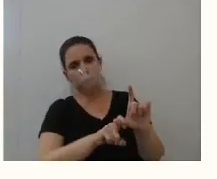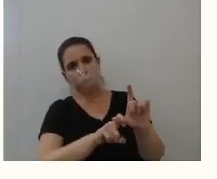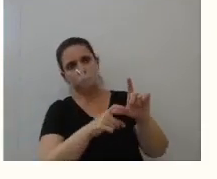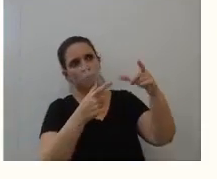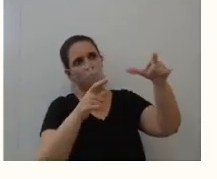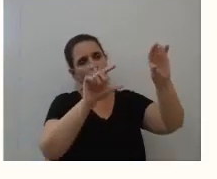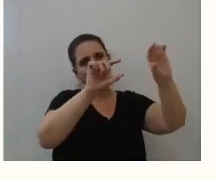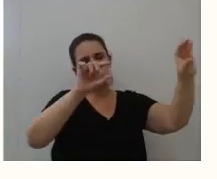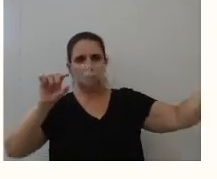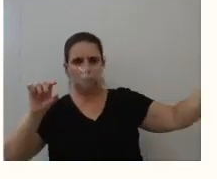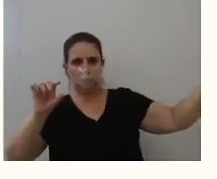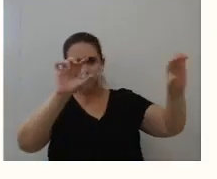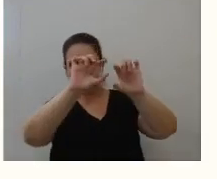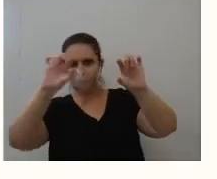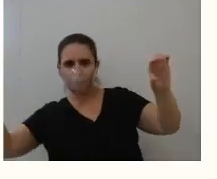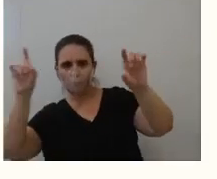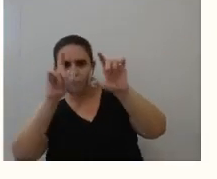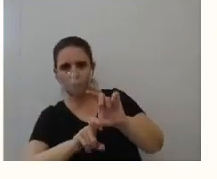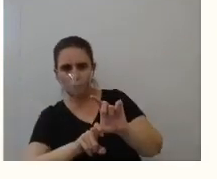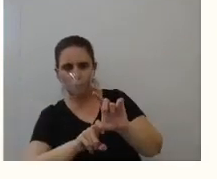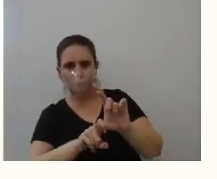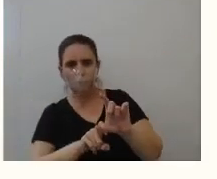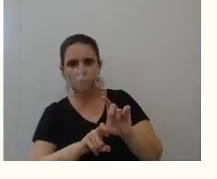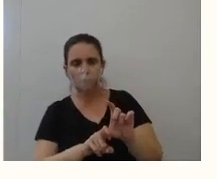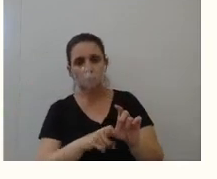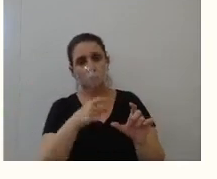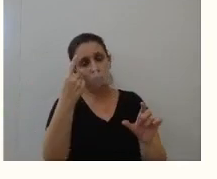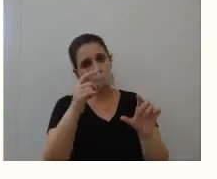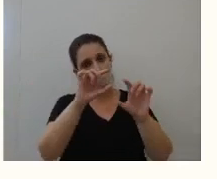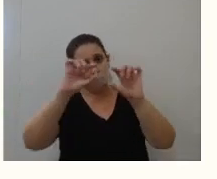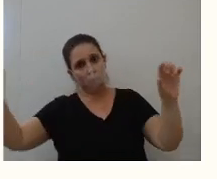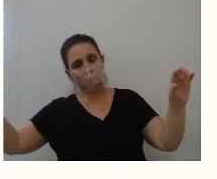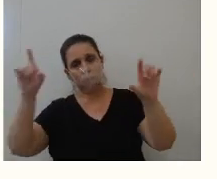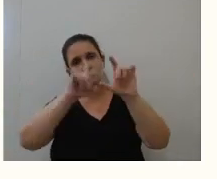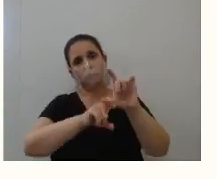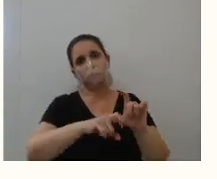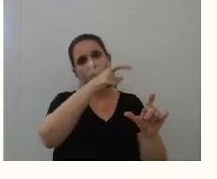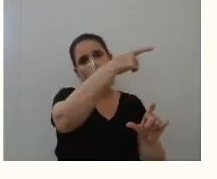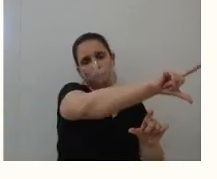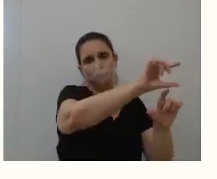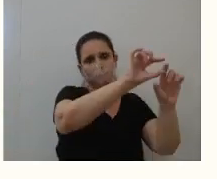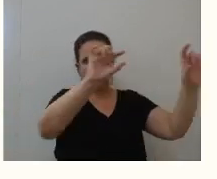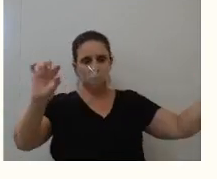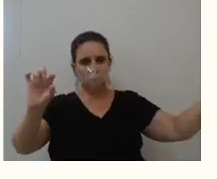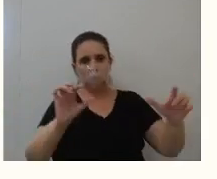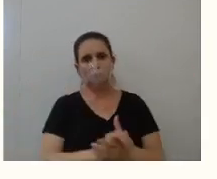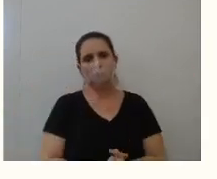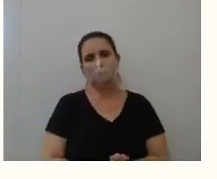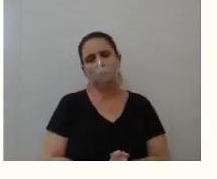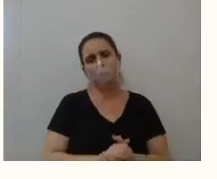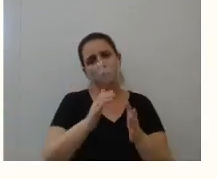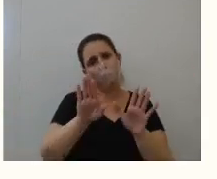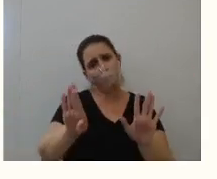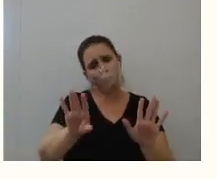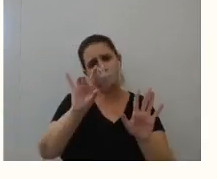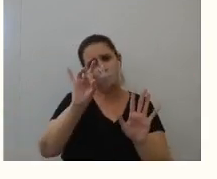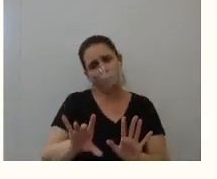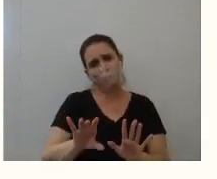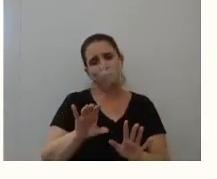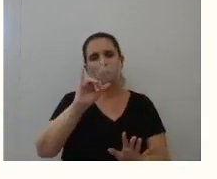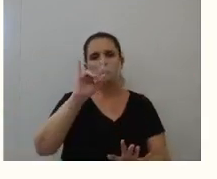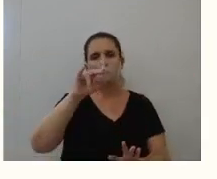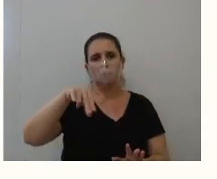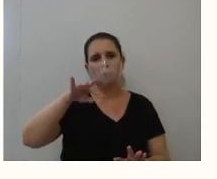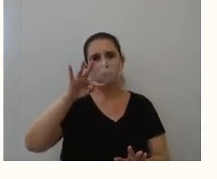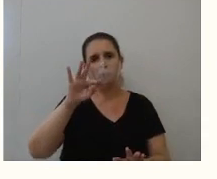seja, fazendo com que uma oração seja dependente de outra, com exceção das integrantes. Essas